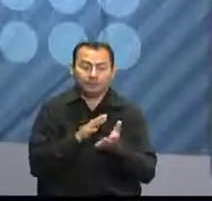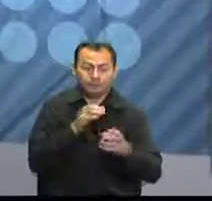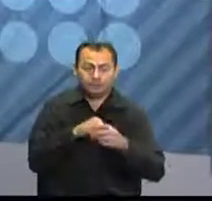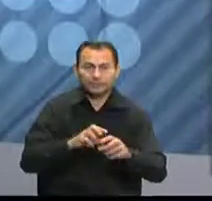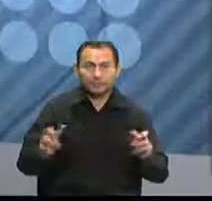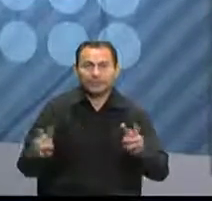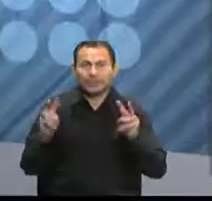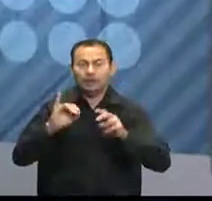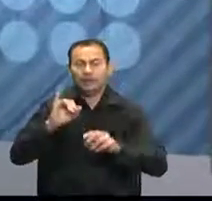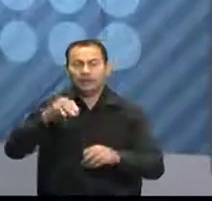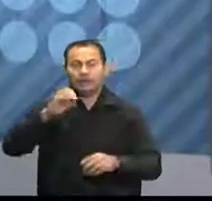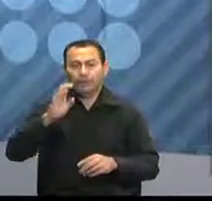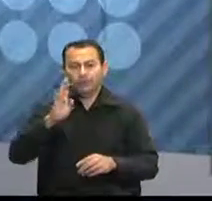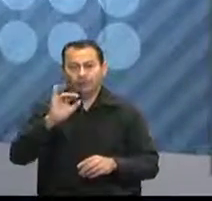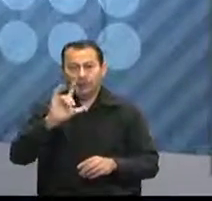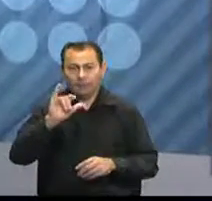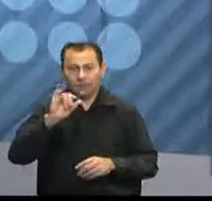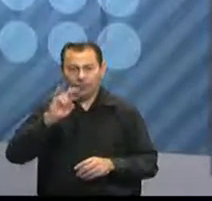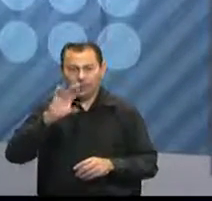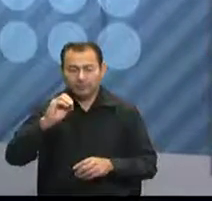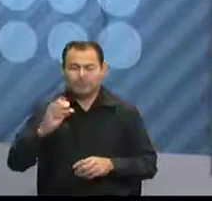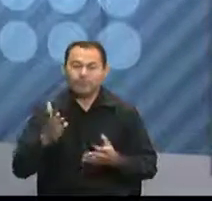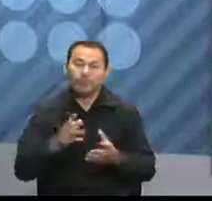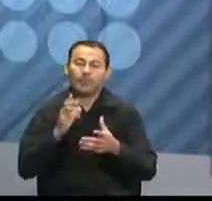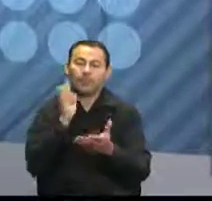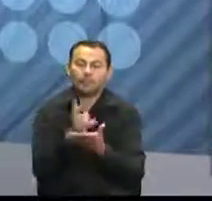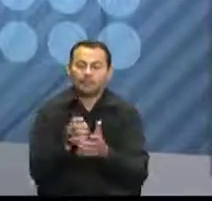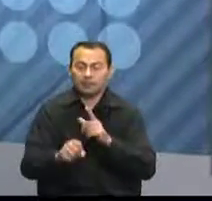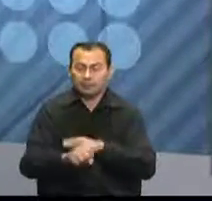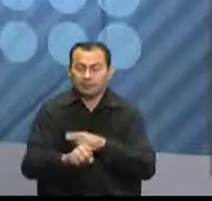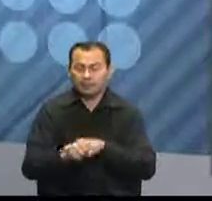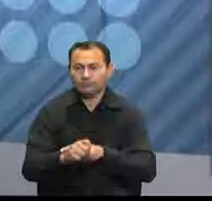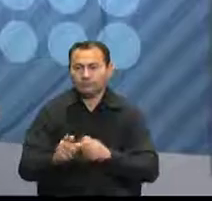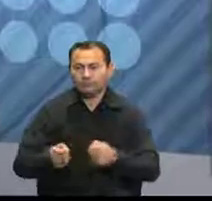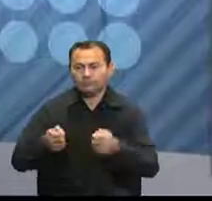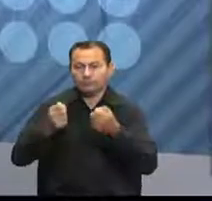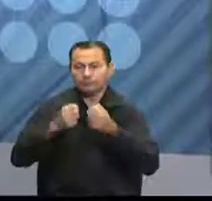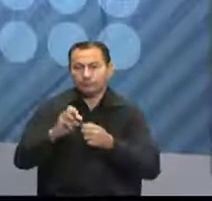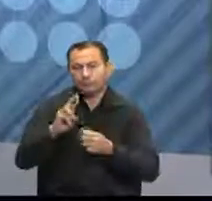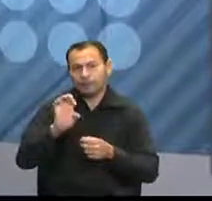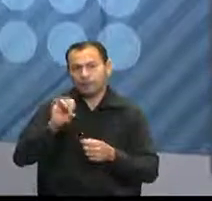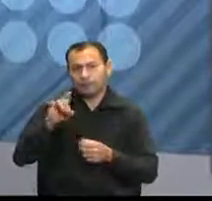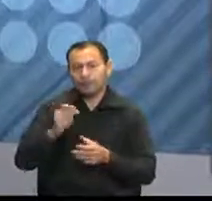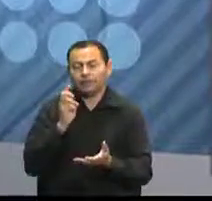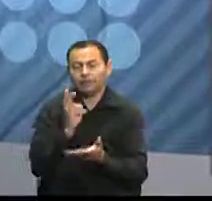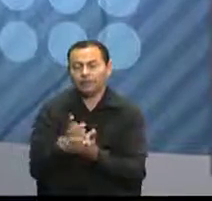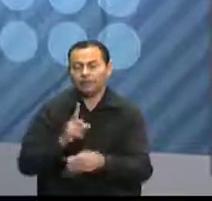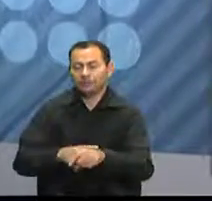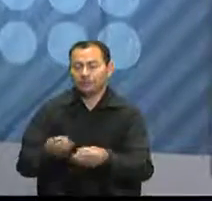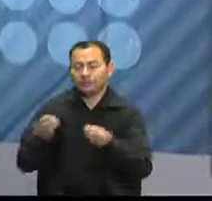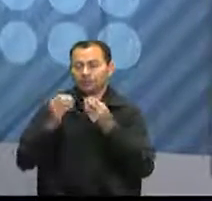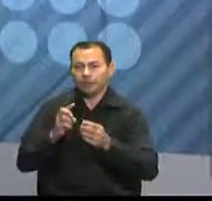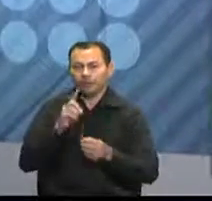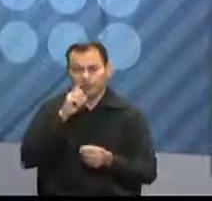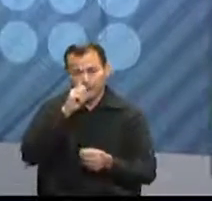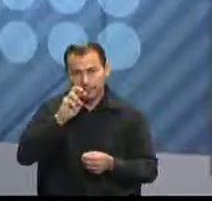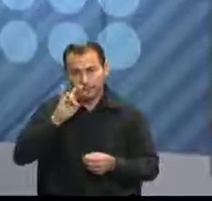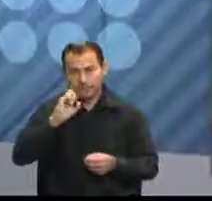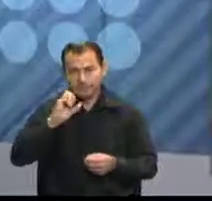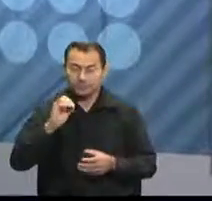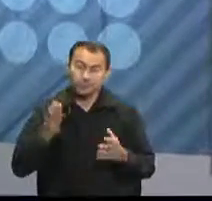mercados de valores mobiliários é ao mesmo tempo que nos dão maior rentabilidade ao mesmo tempo nos dá o maior risco